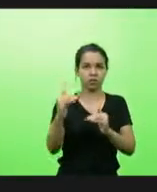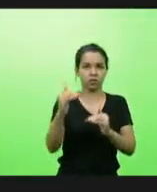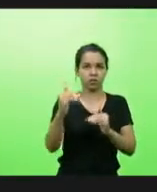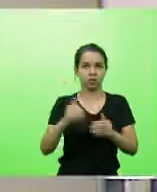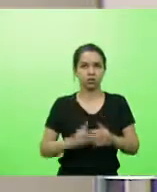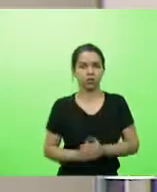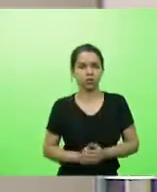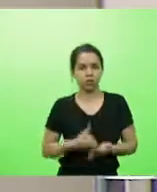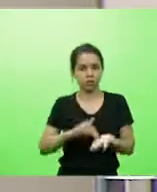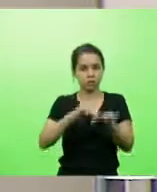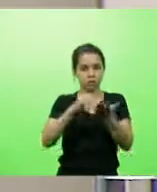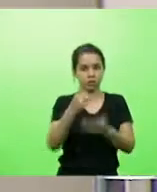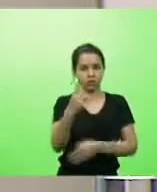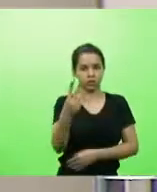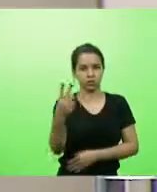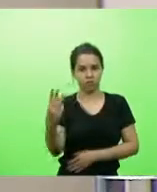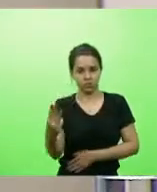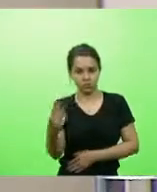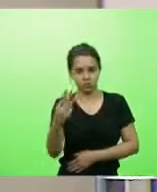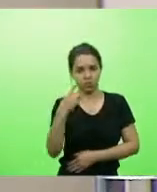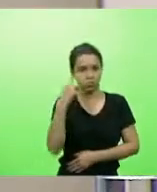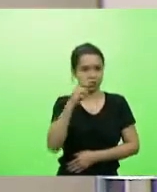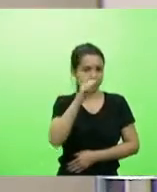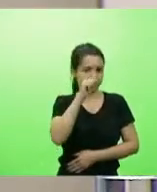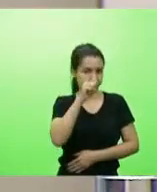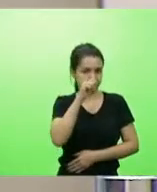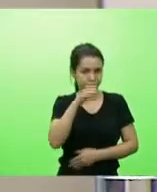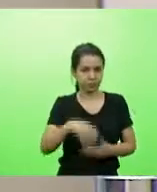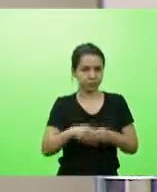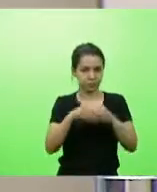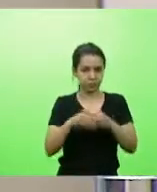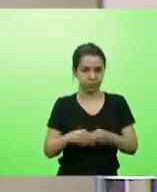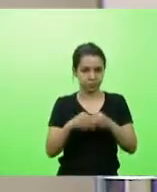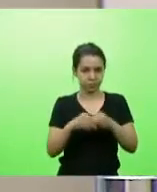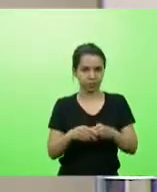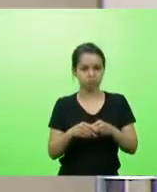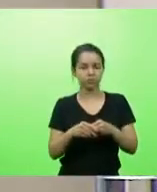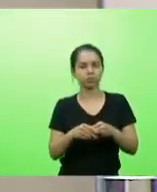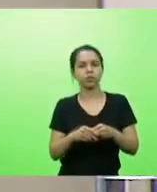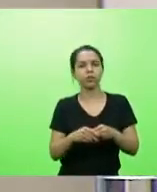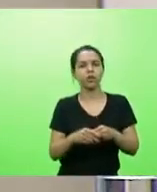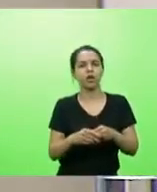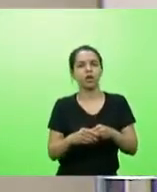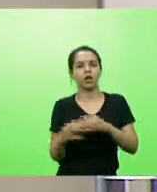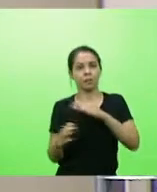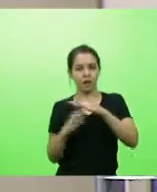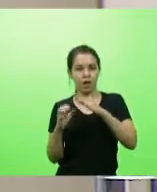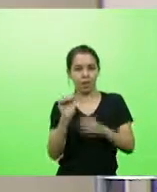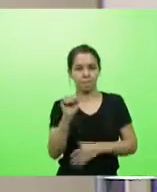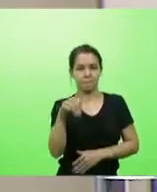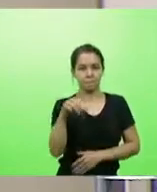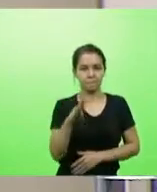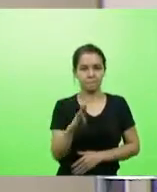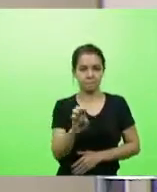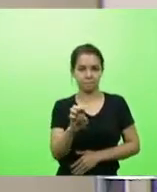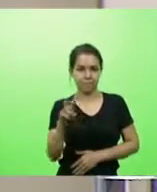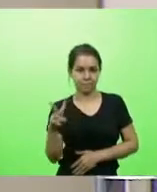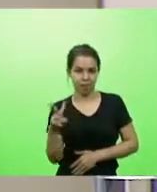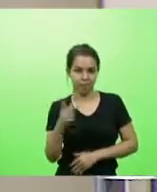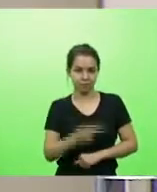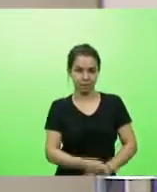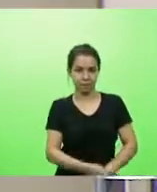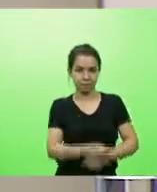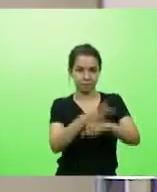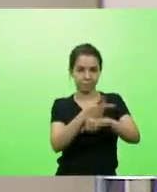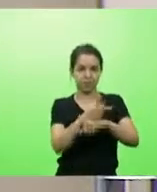Moção 123, autor deputado João Amin, cumprimentando a empresa Ambev Tech por ter sido premiada na nona edição do prêmio Green,